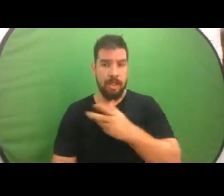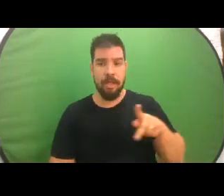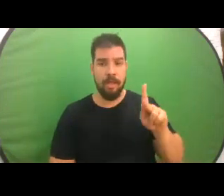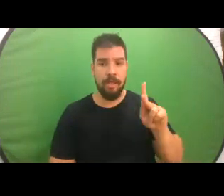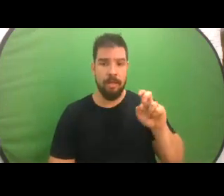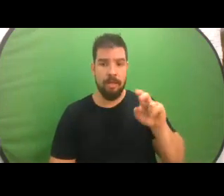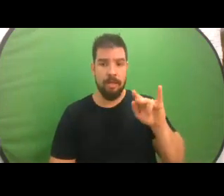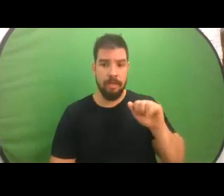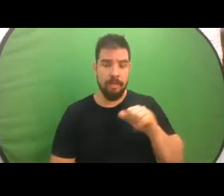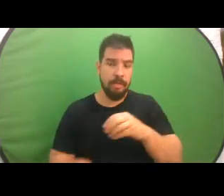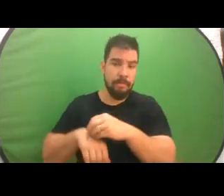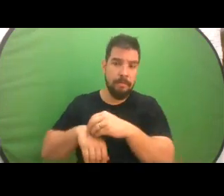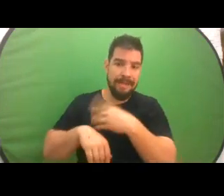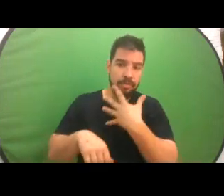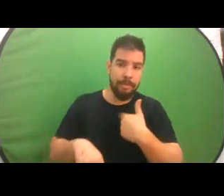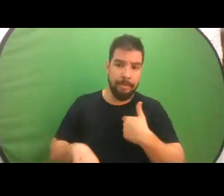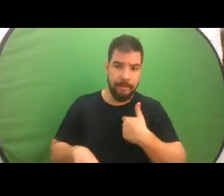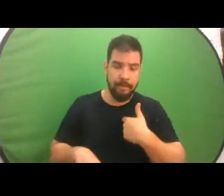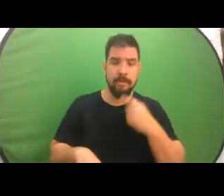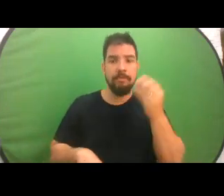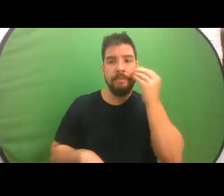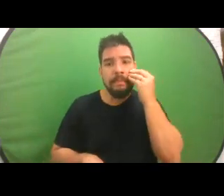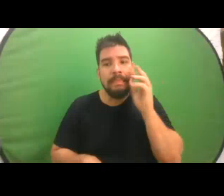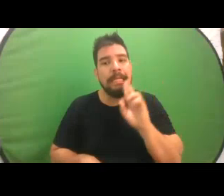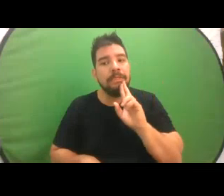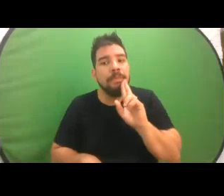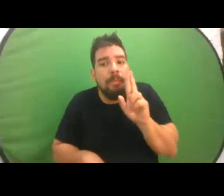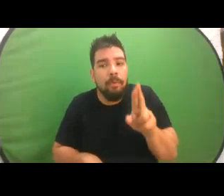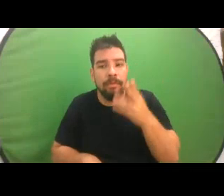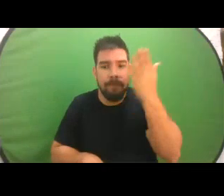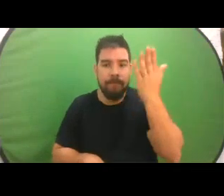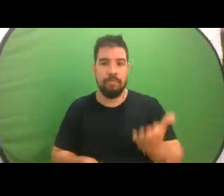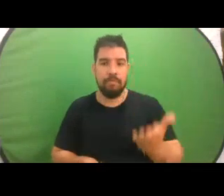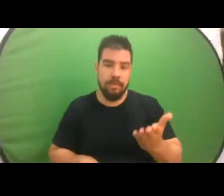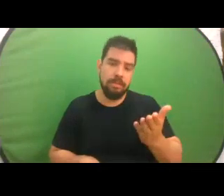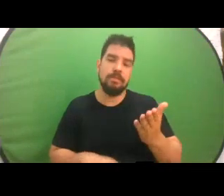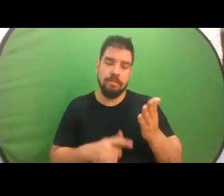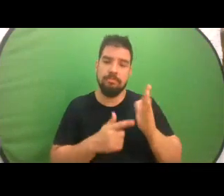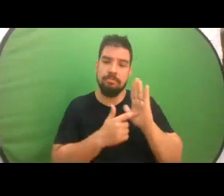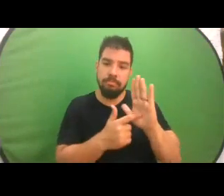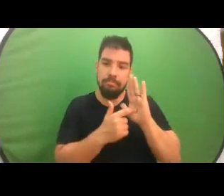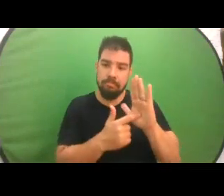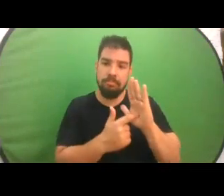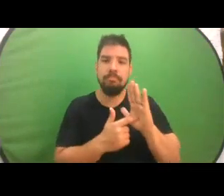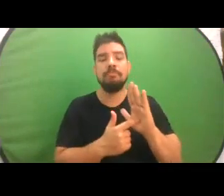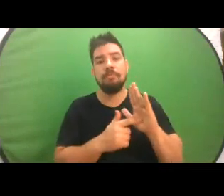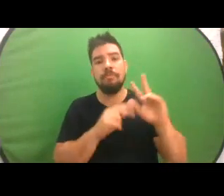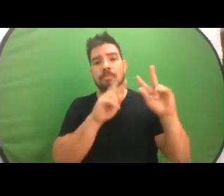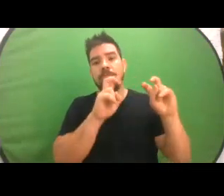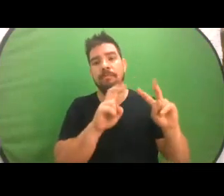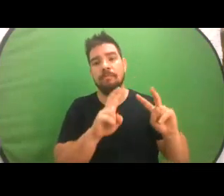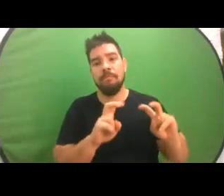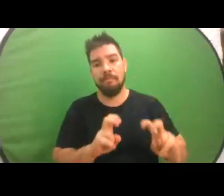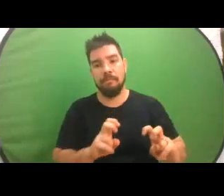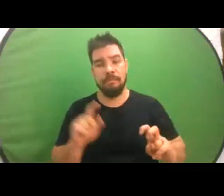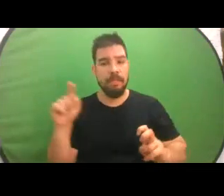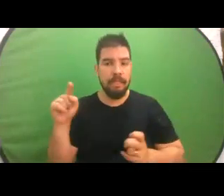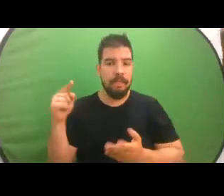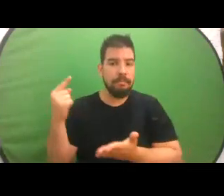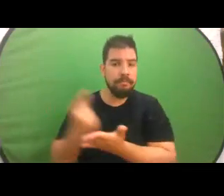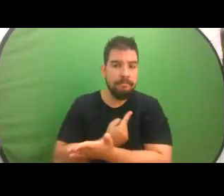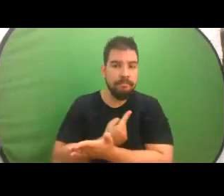mim. Então, eu tentei responder aqui, né, as questões que ela tinha